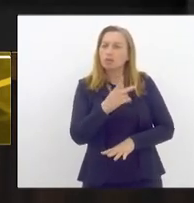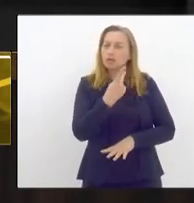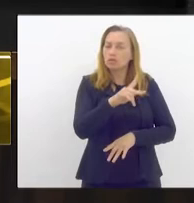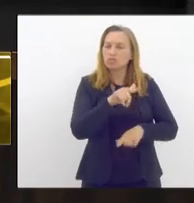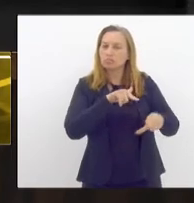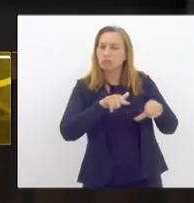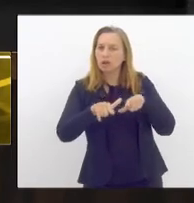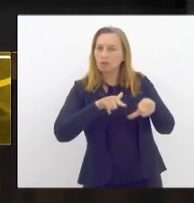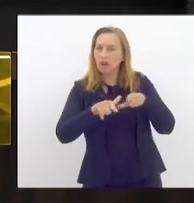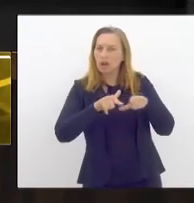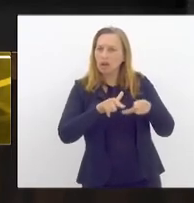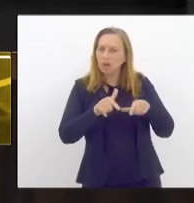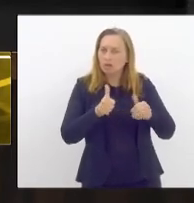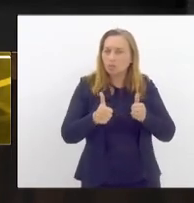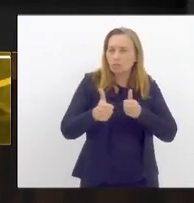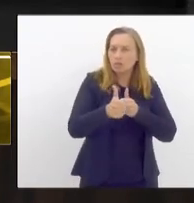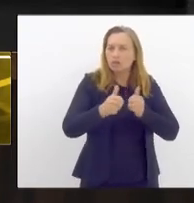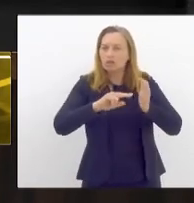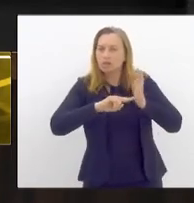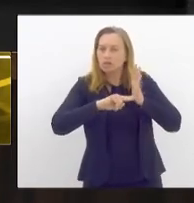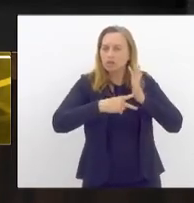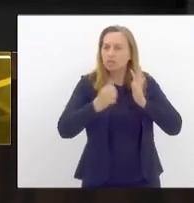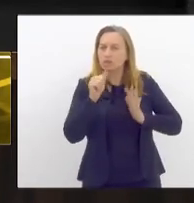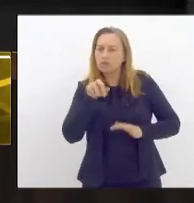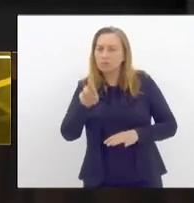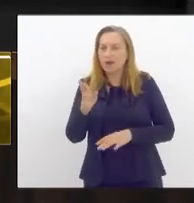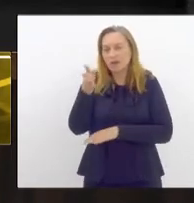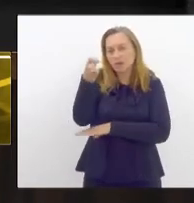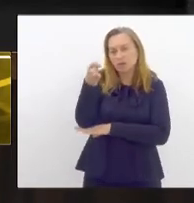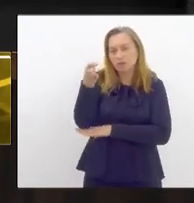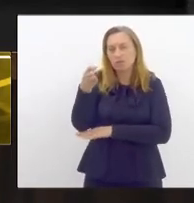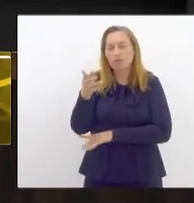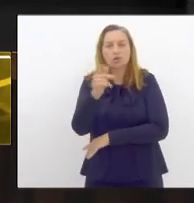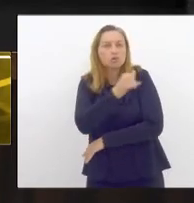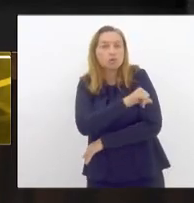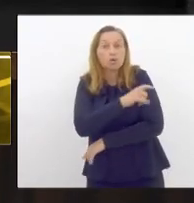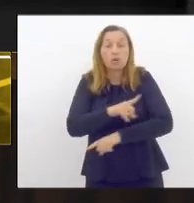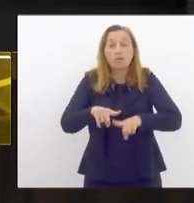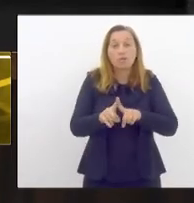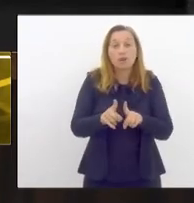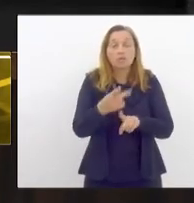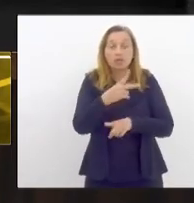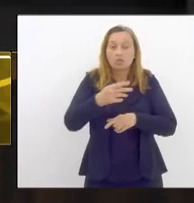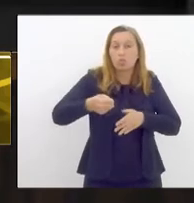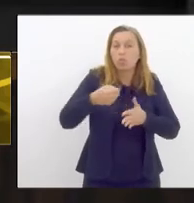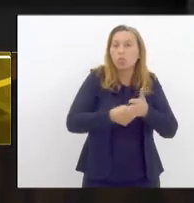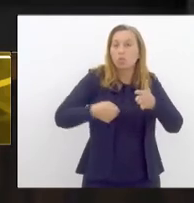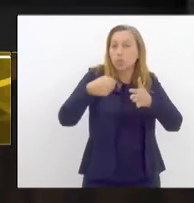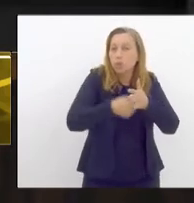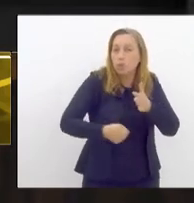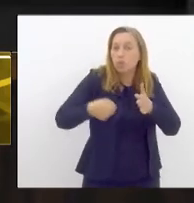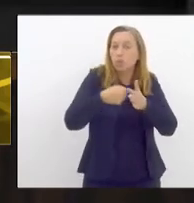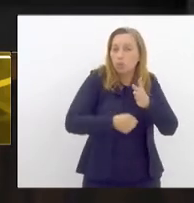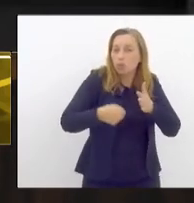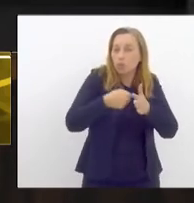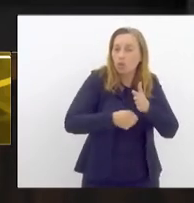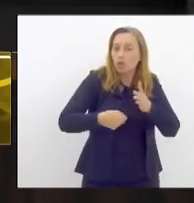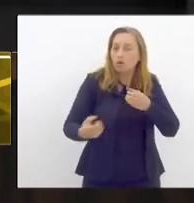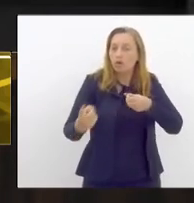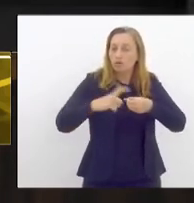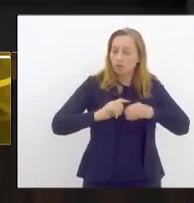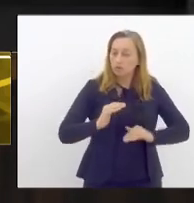o trabalho à frente do sindicato de bares e restaurantes do rio mas por sua luta pela retomada do desenvolvimento